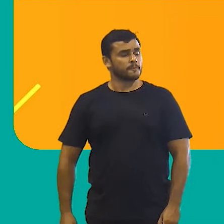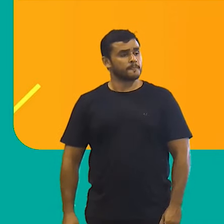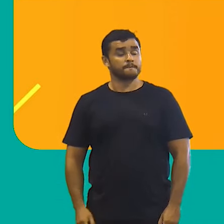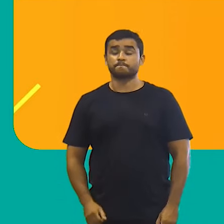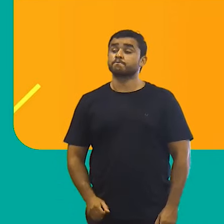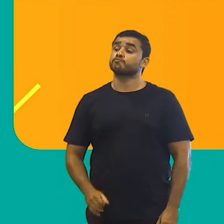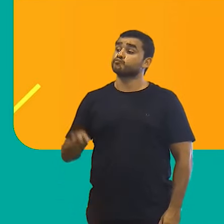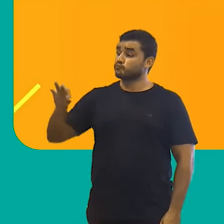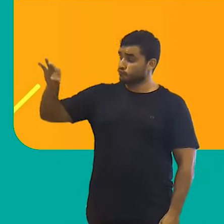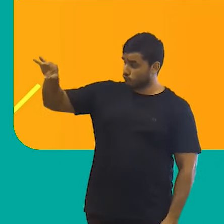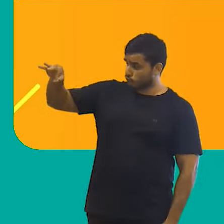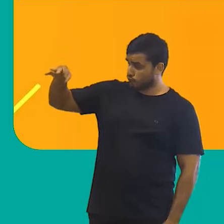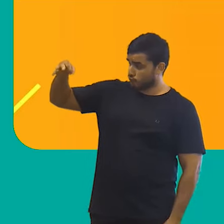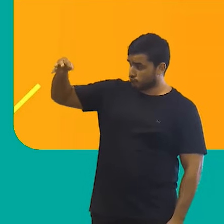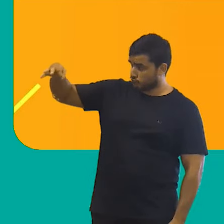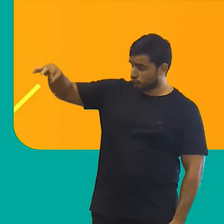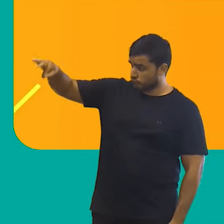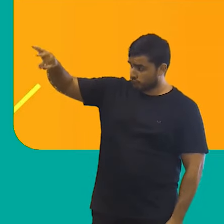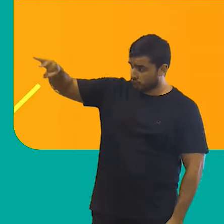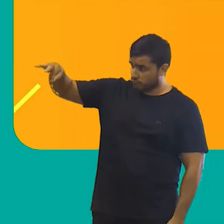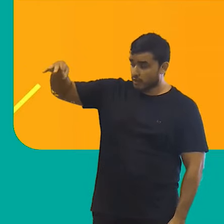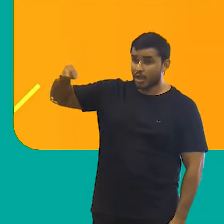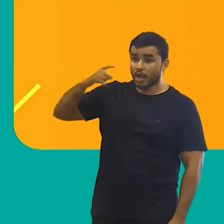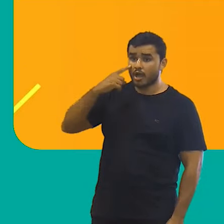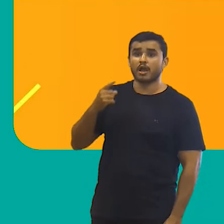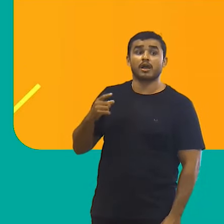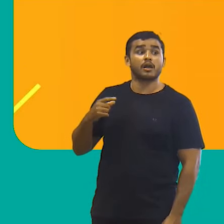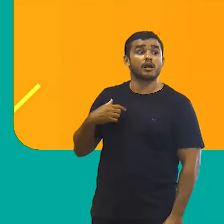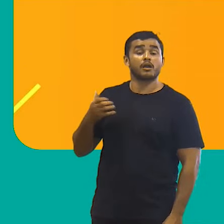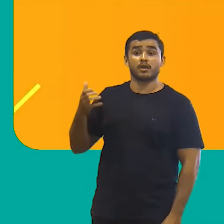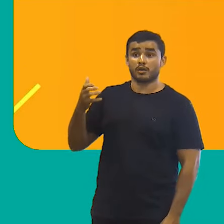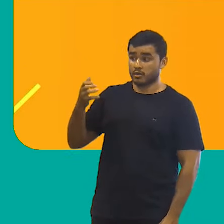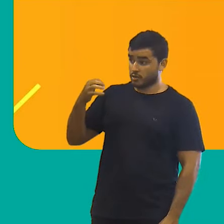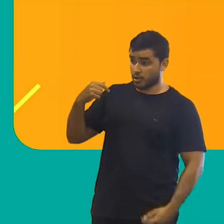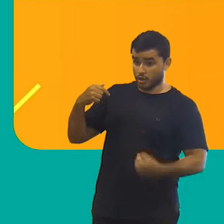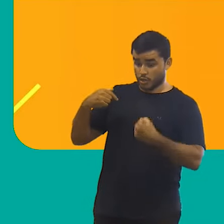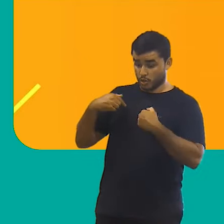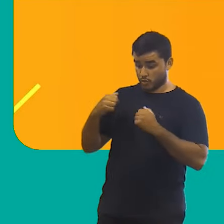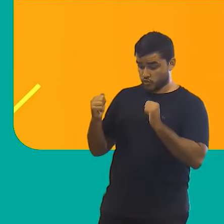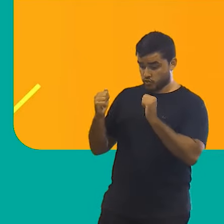Se por um acaso eu quiser entrar no pêndulo,